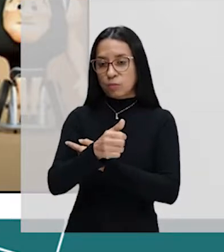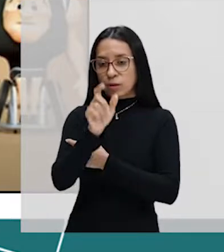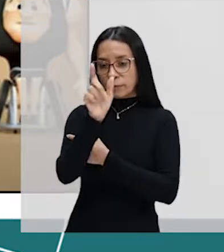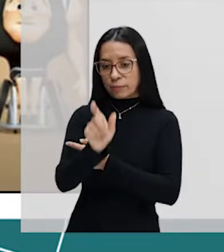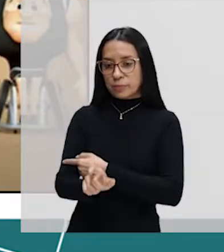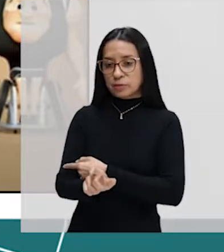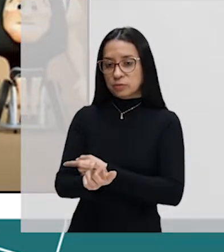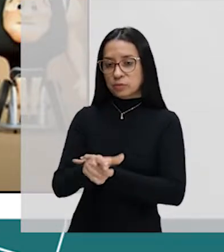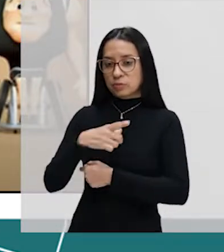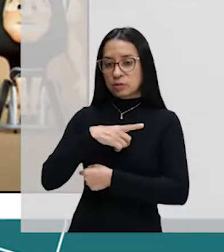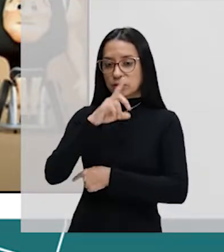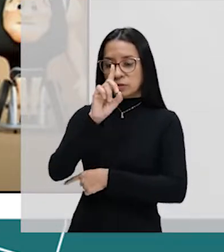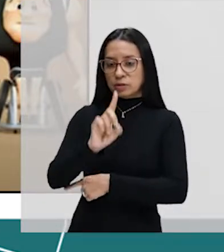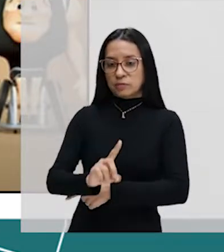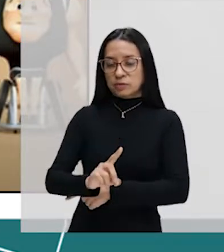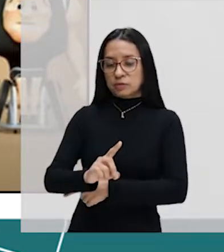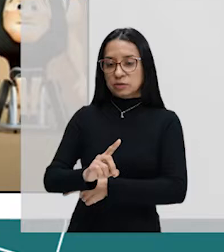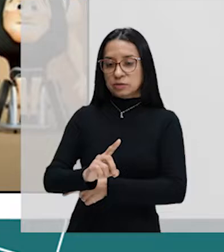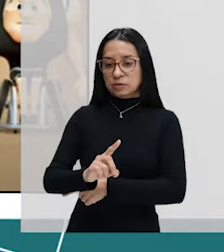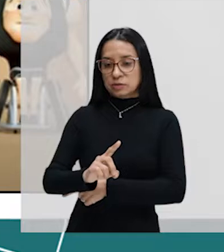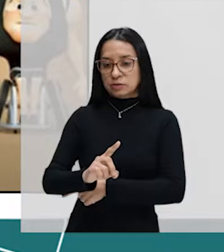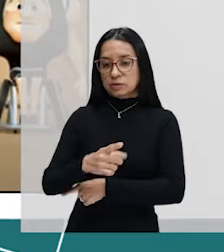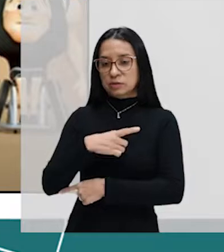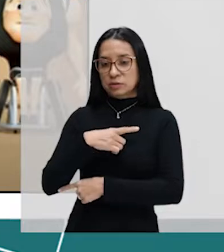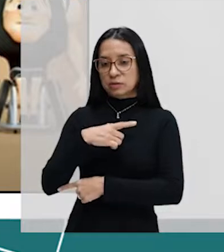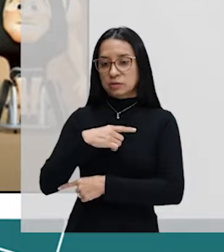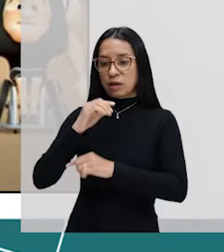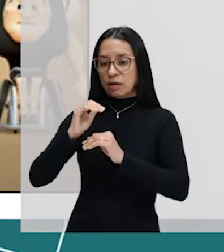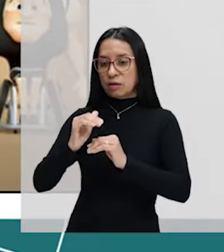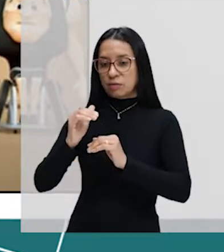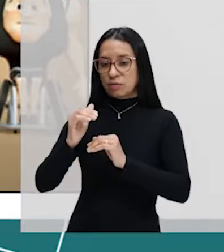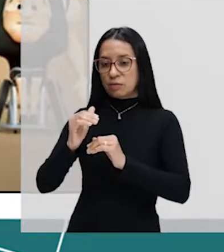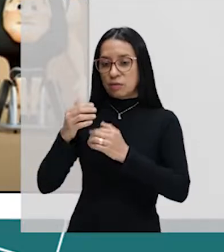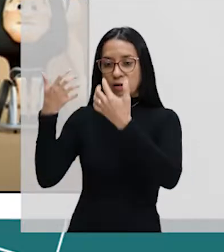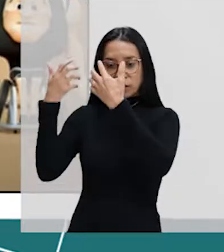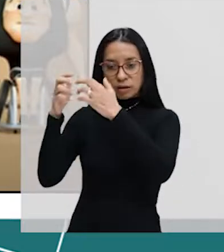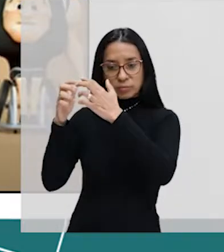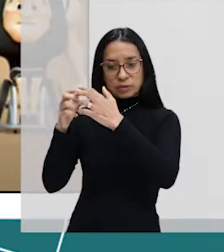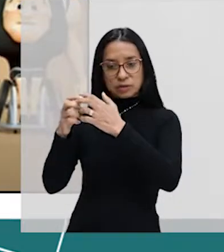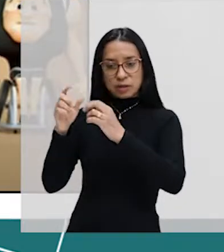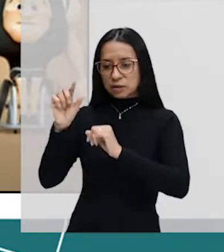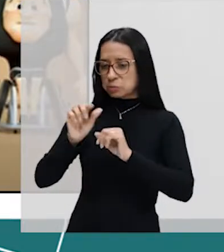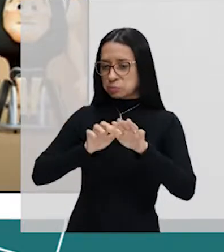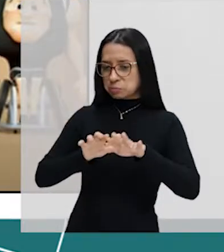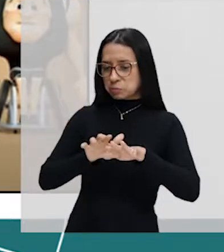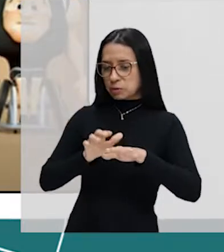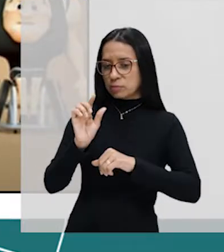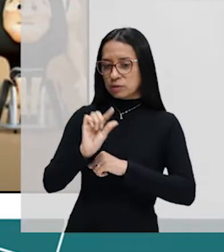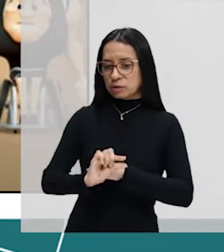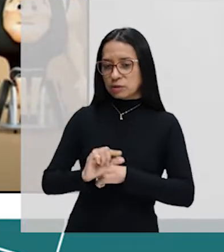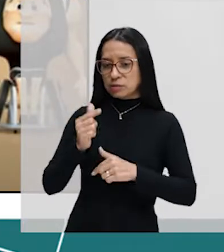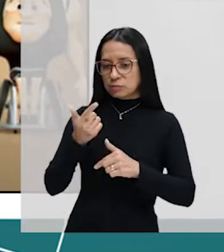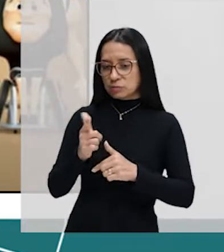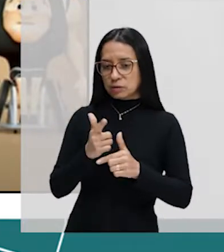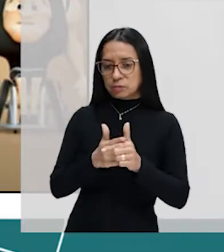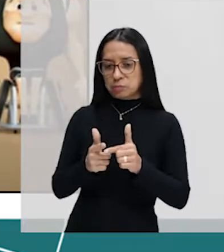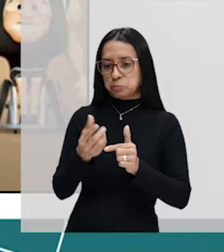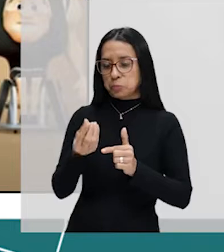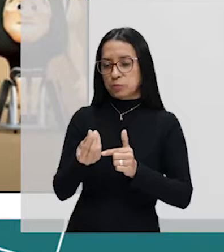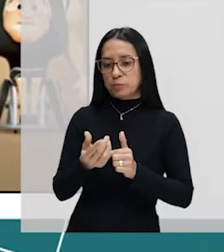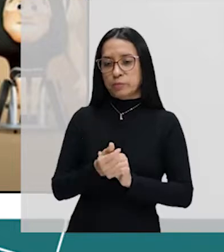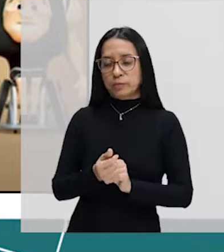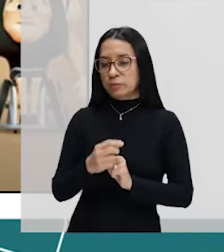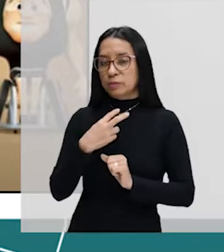indivíduo que ele tem uma deficiência aqui, mas ele tem uma alta capacidade, não é tão debilitado, tem uma pontuação 4,5. Então,